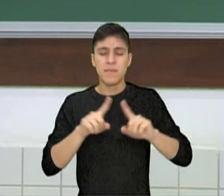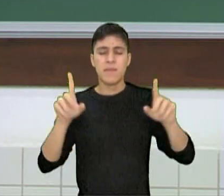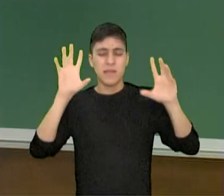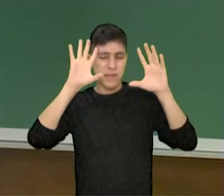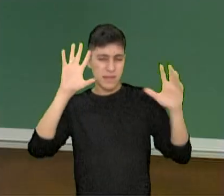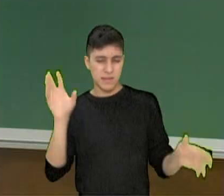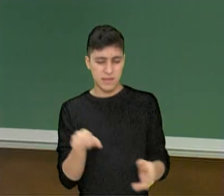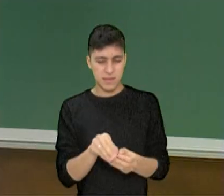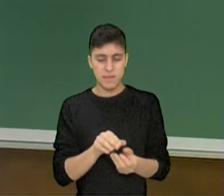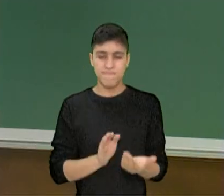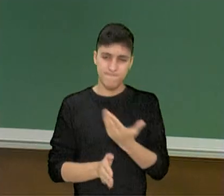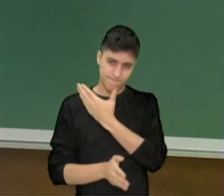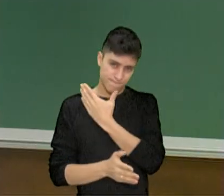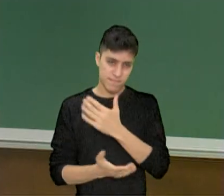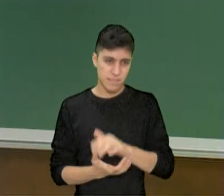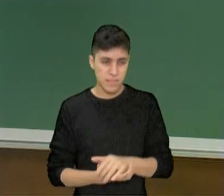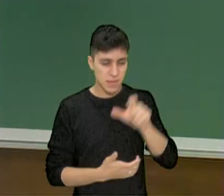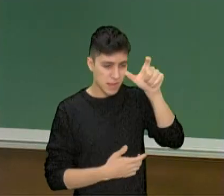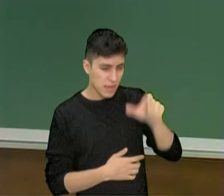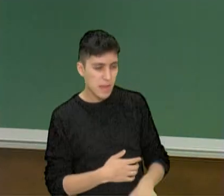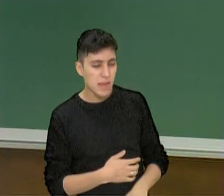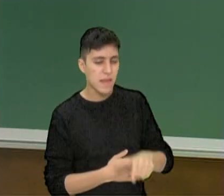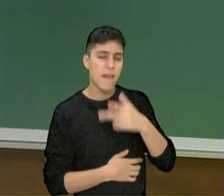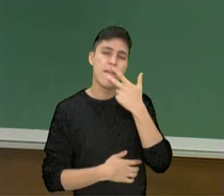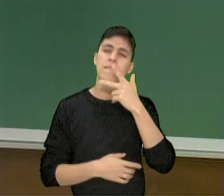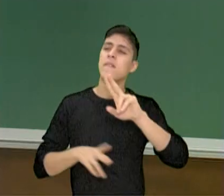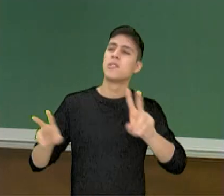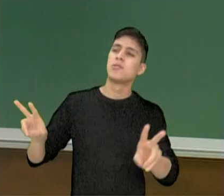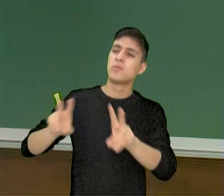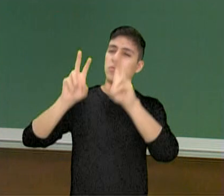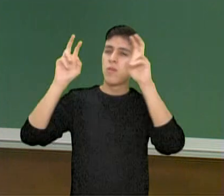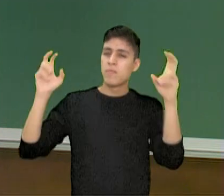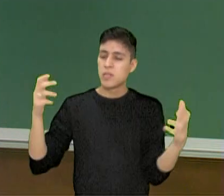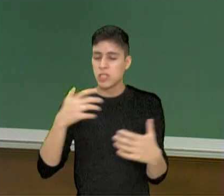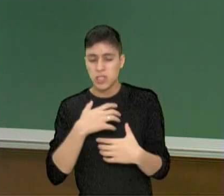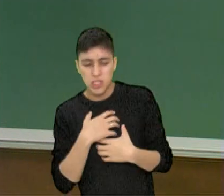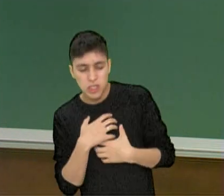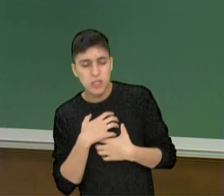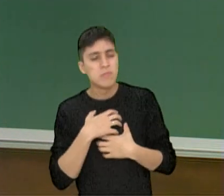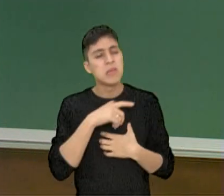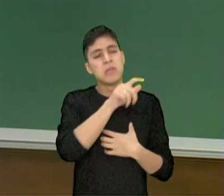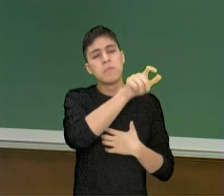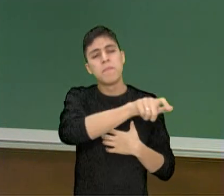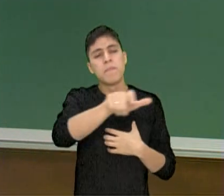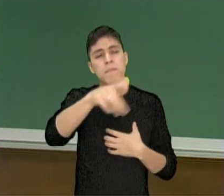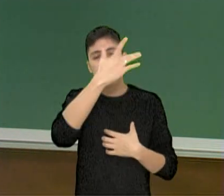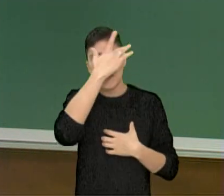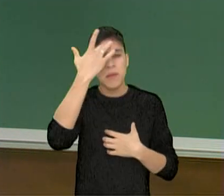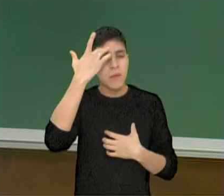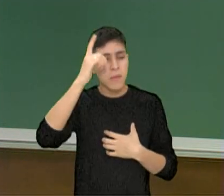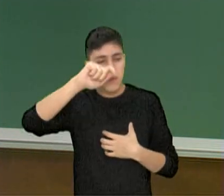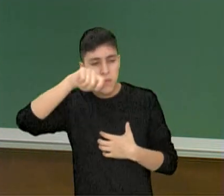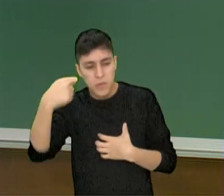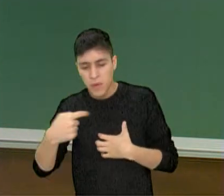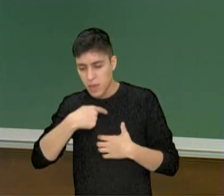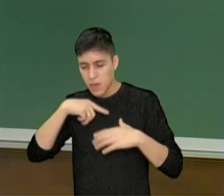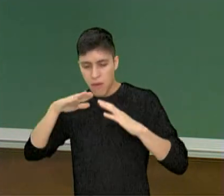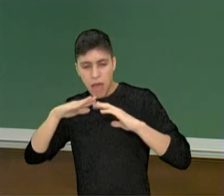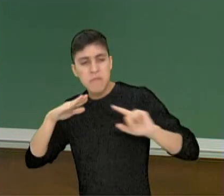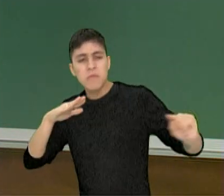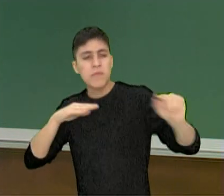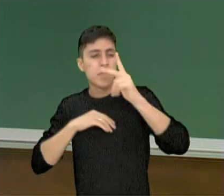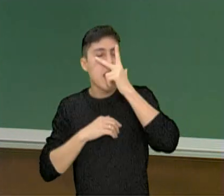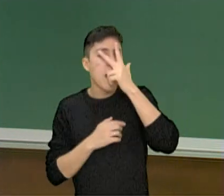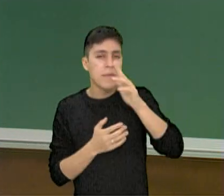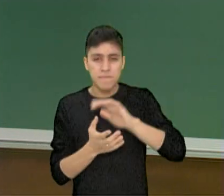para vocês. Então ali o Gaturro está falando sobre os sentimentos das pessoas a respeito de sua casa. Chega e